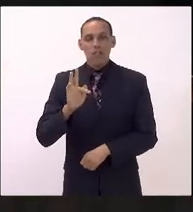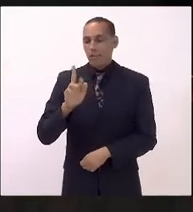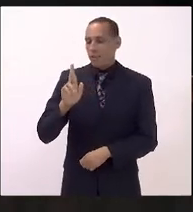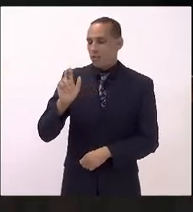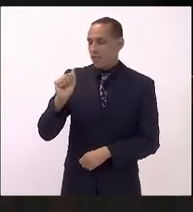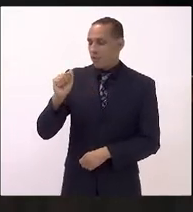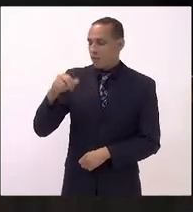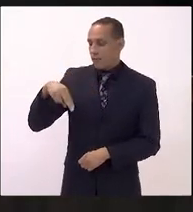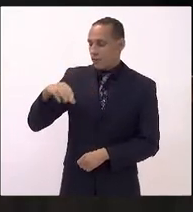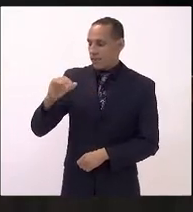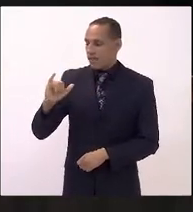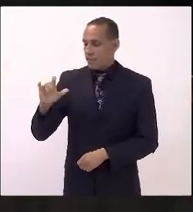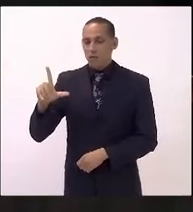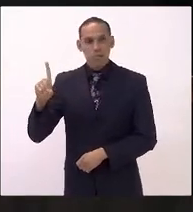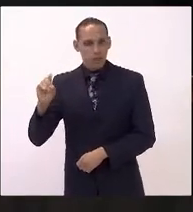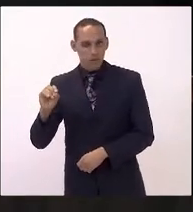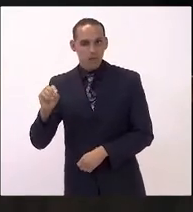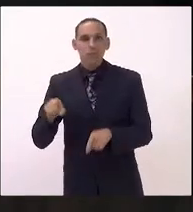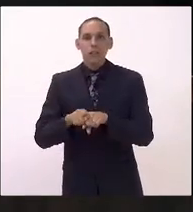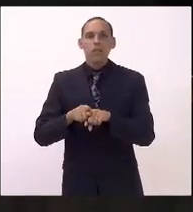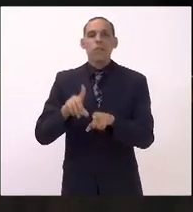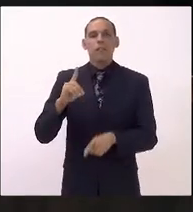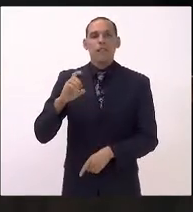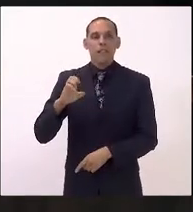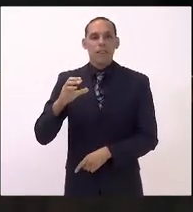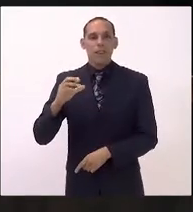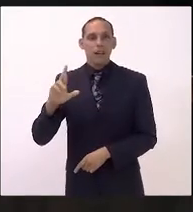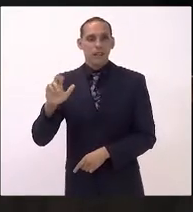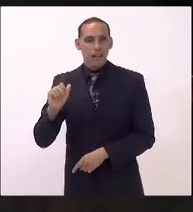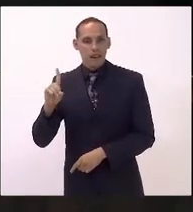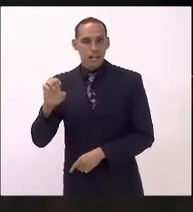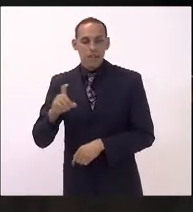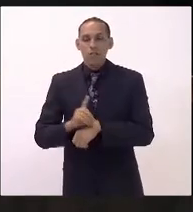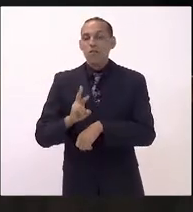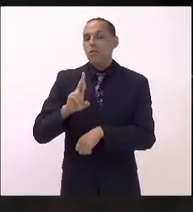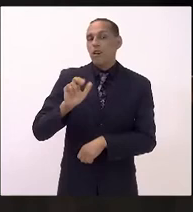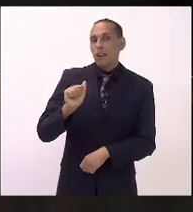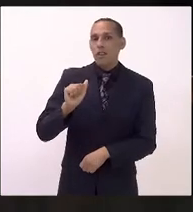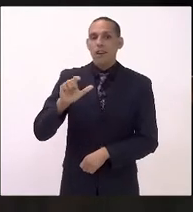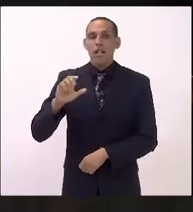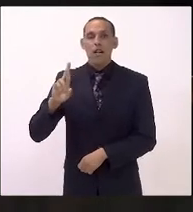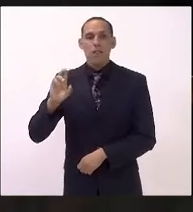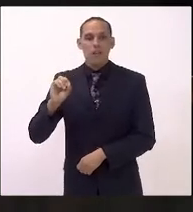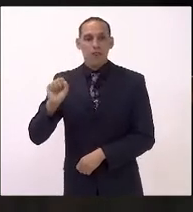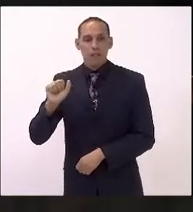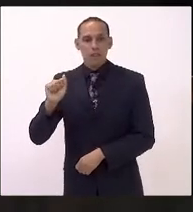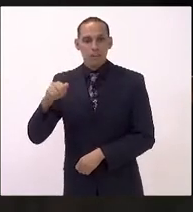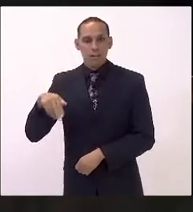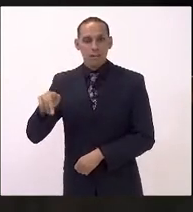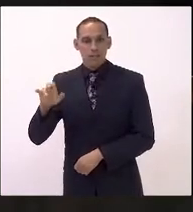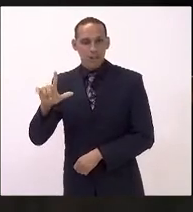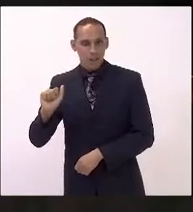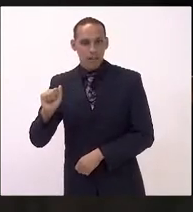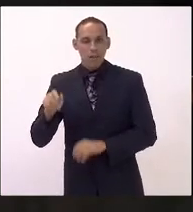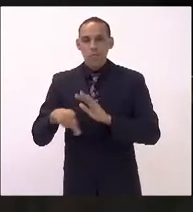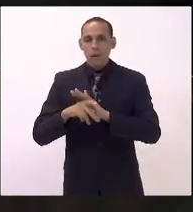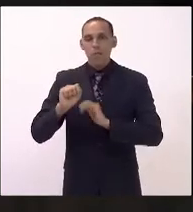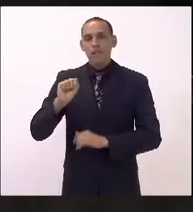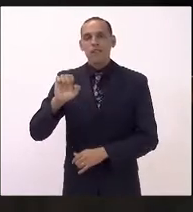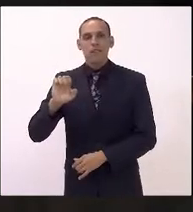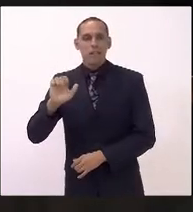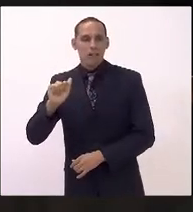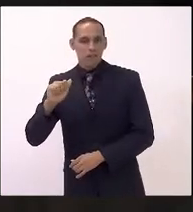Francildo Souza Alves, também da DECRAD, da doutora Rosângela Silva, do CEAP,